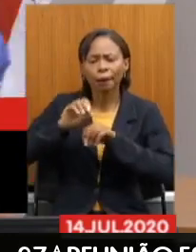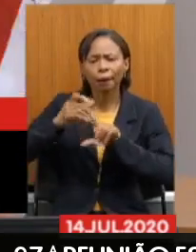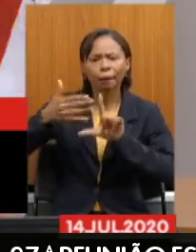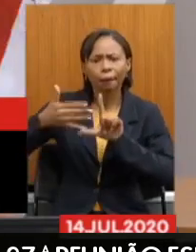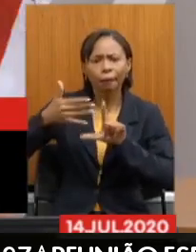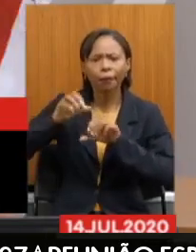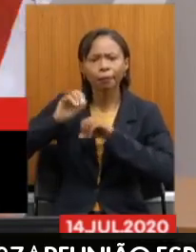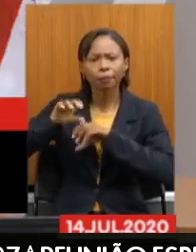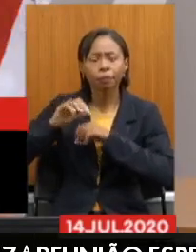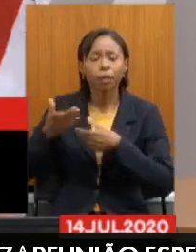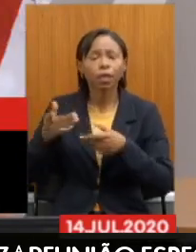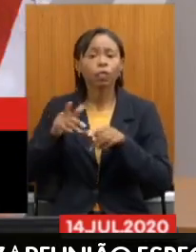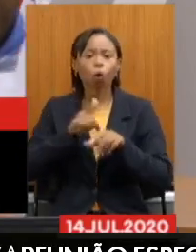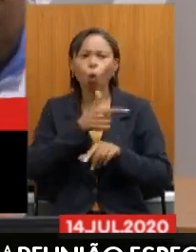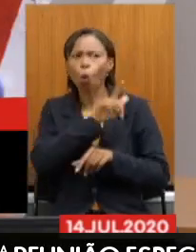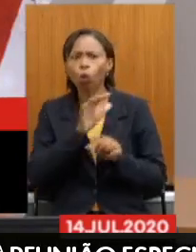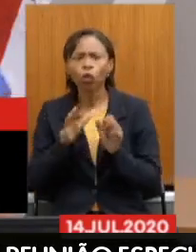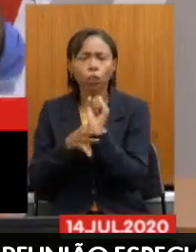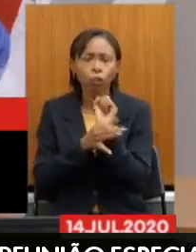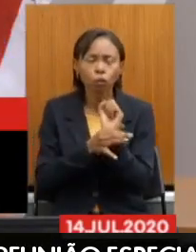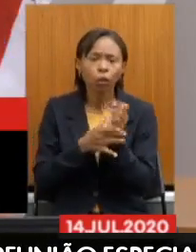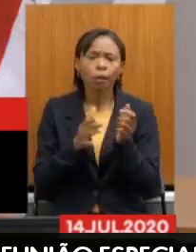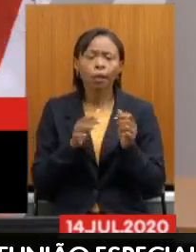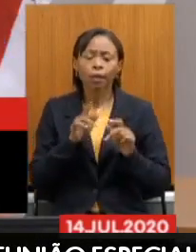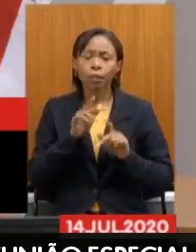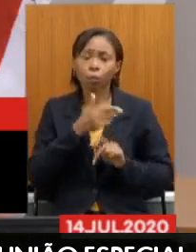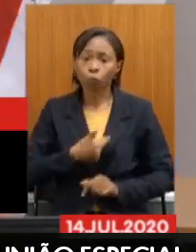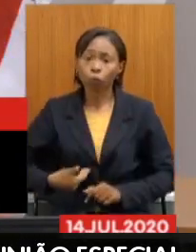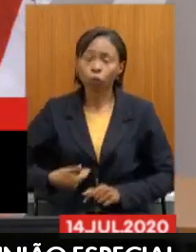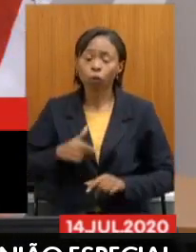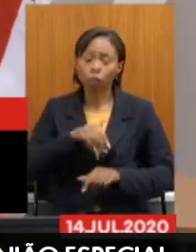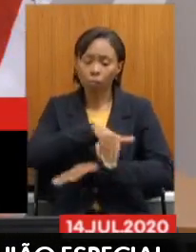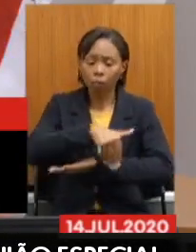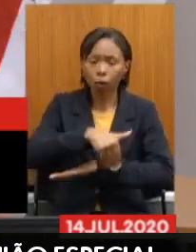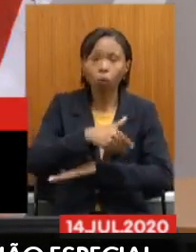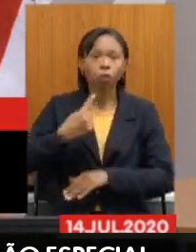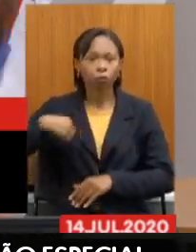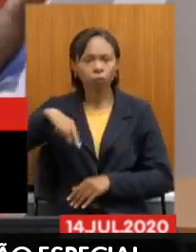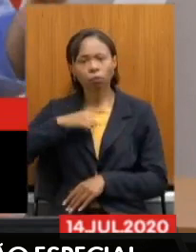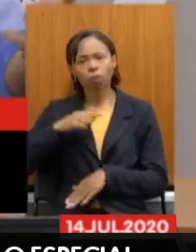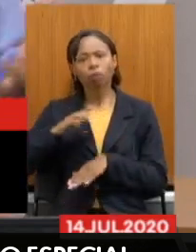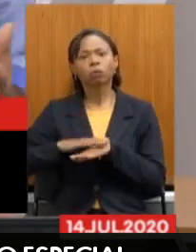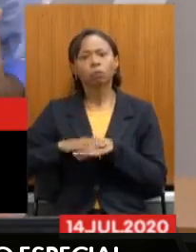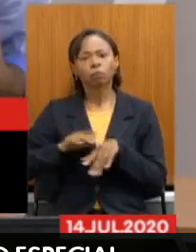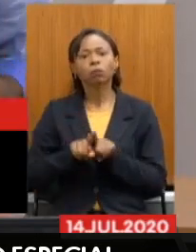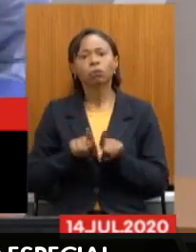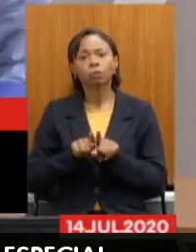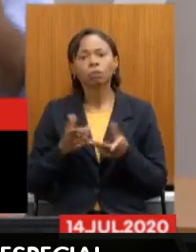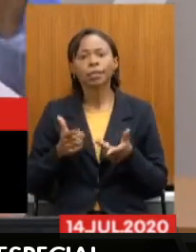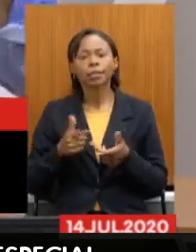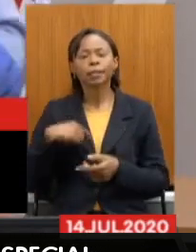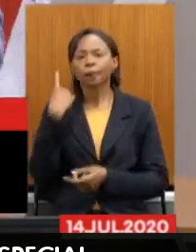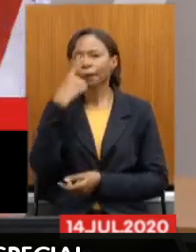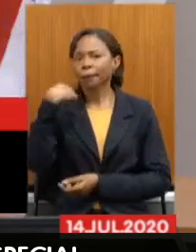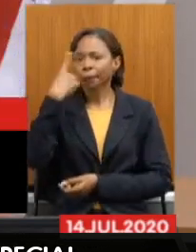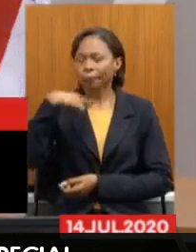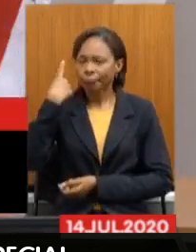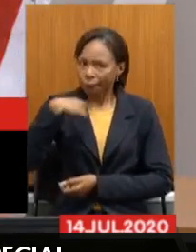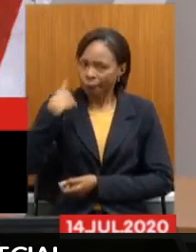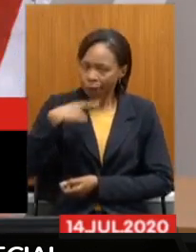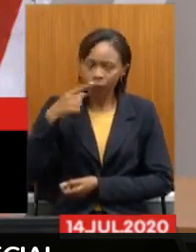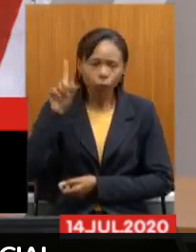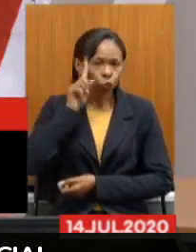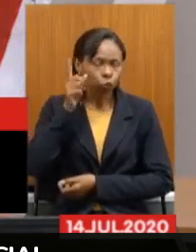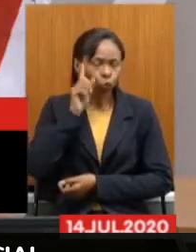demais servidores de segurança pública, né, que estão na rua. Nós também estamos nas ruas 24 horas por dia, 7 dias por